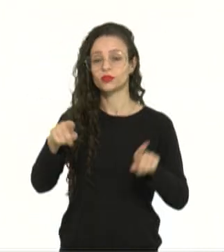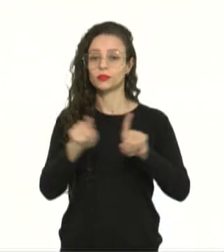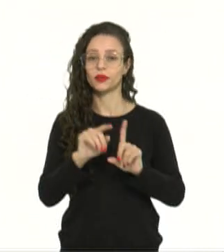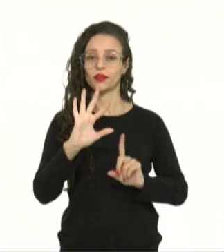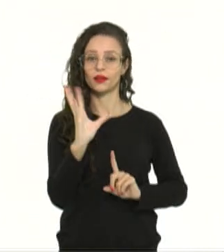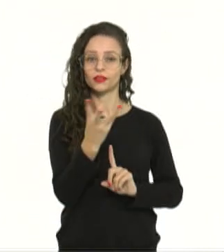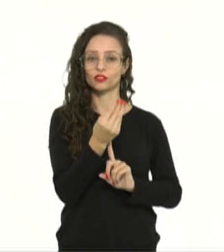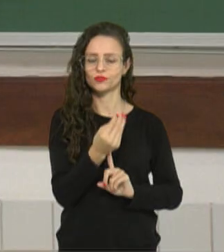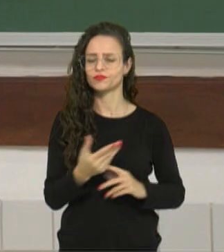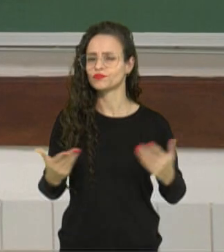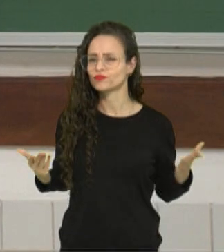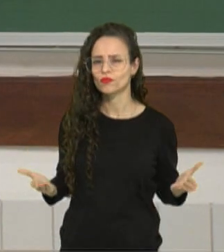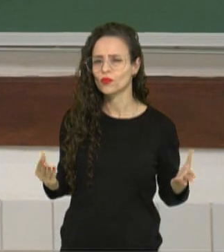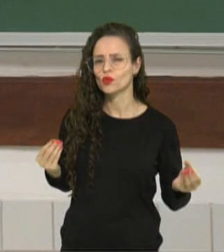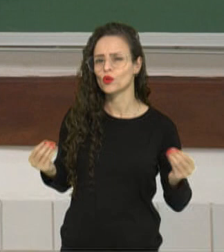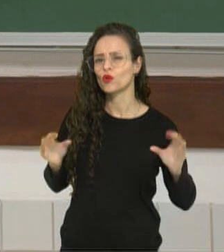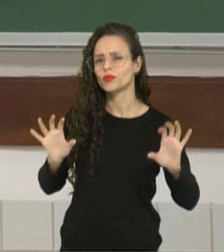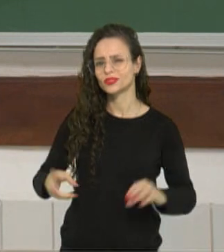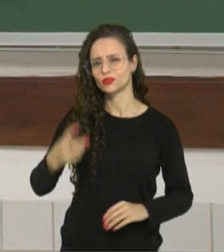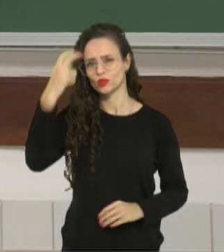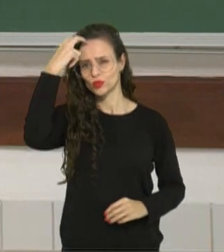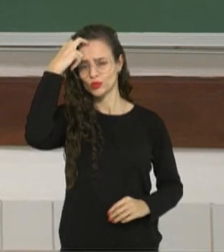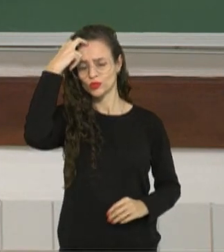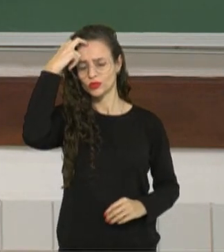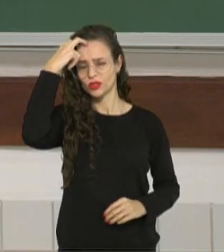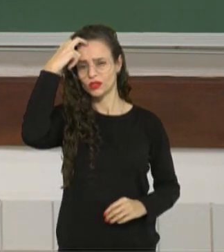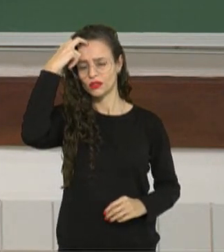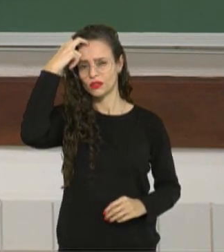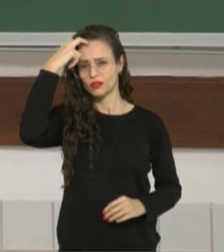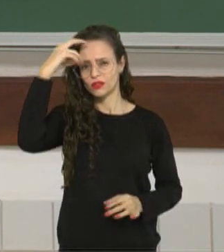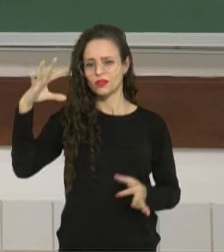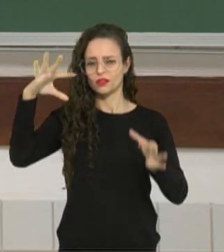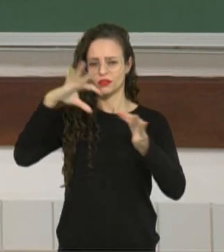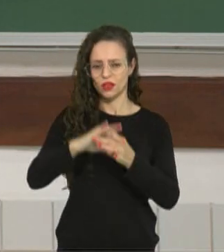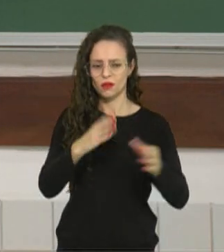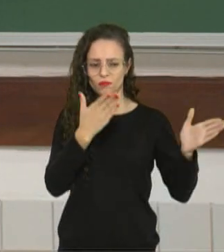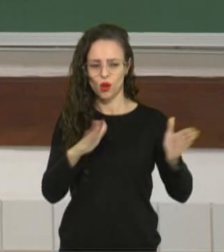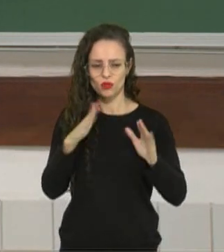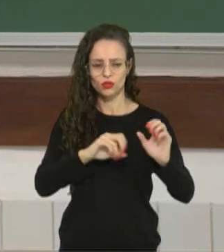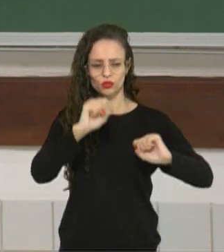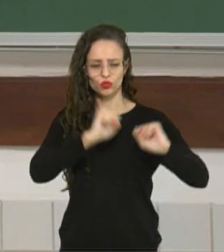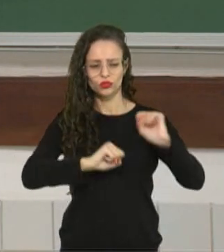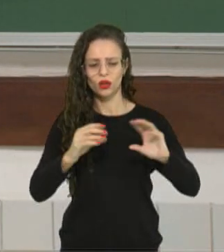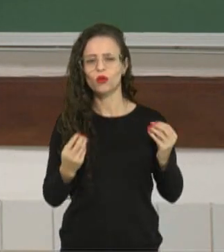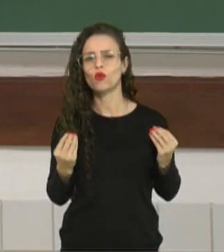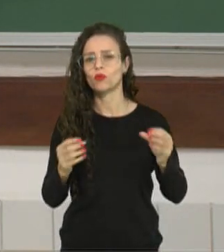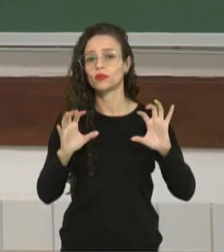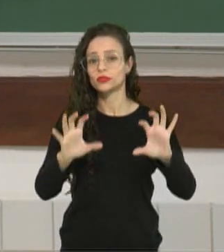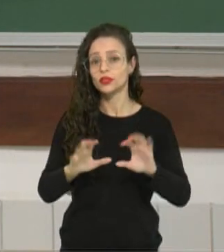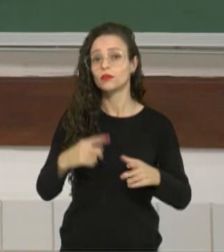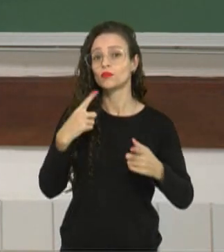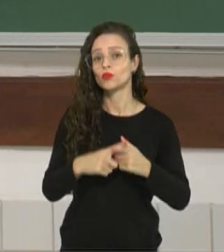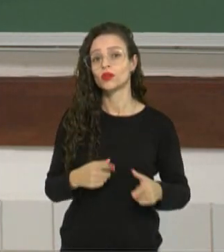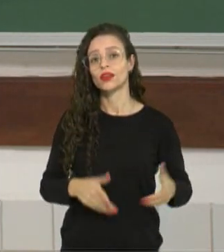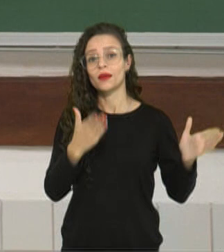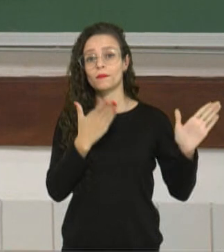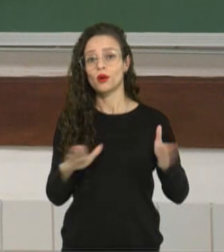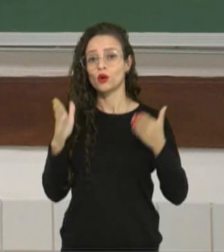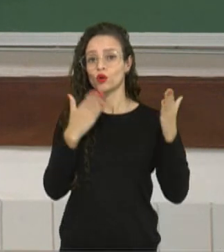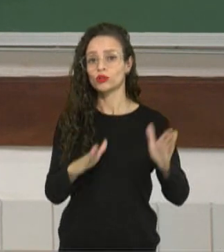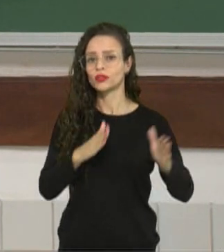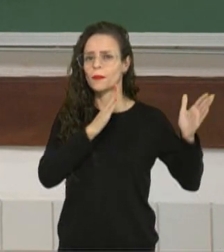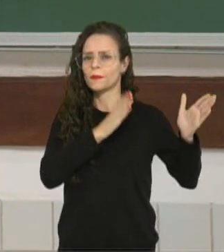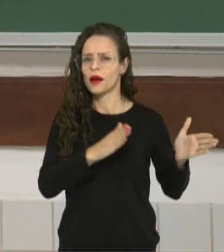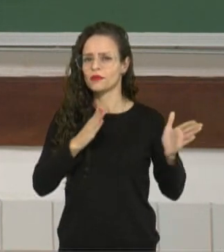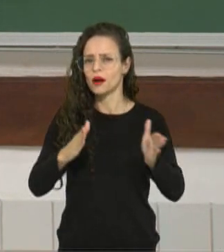arte. Ué, mas como assim? A cultura entra na lógica de produção da indústria. A produção em série e